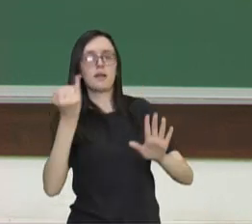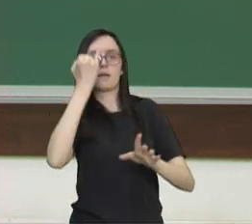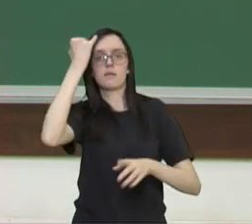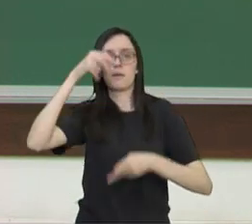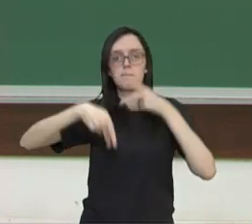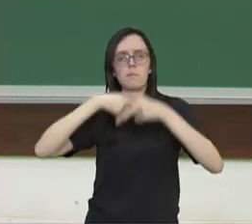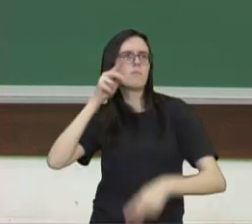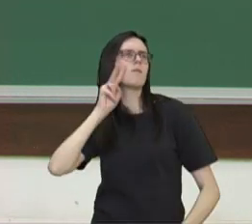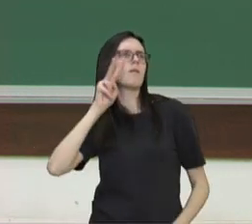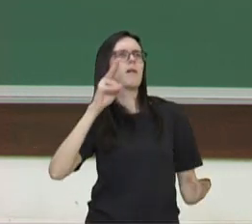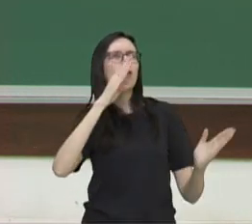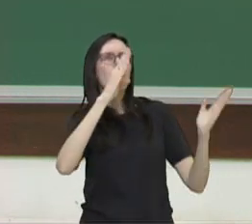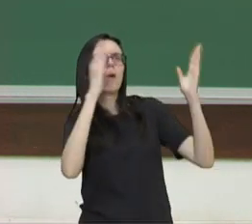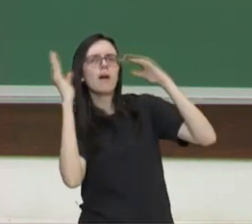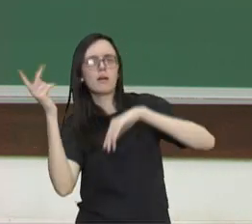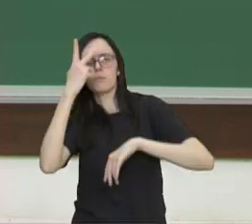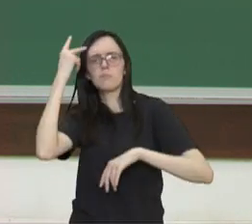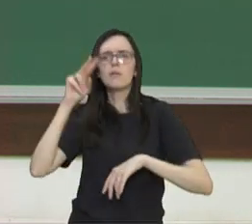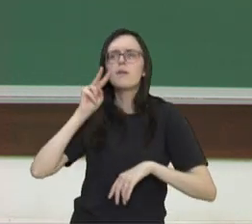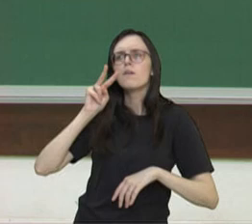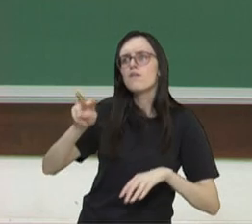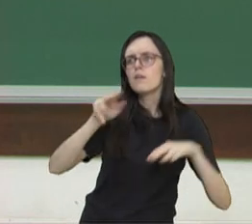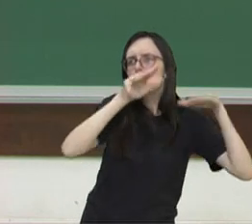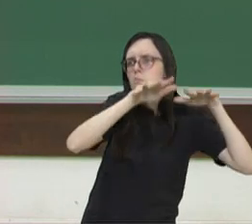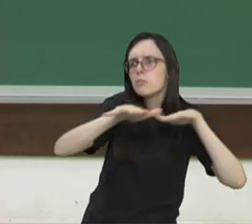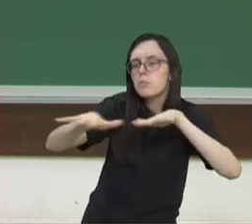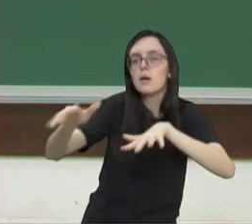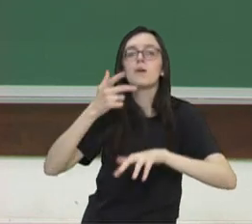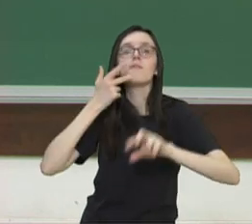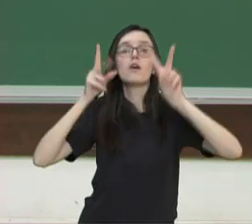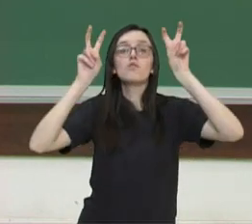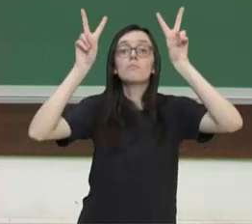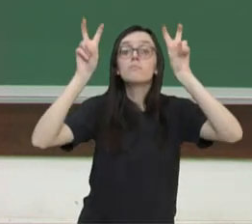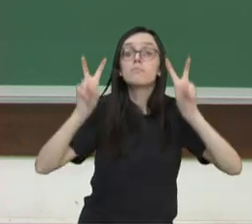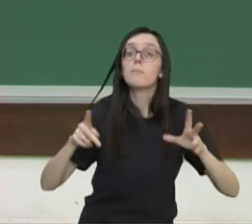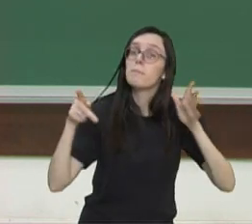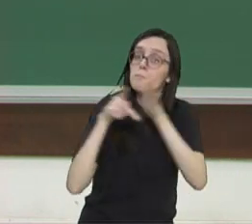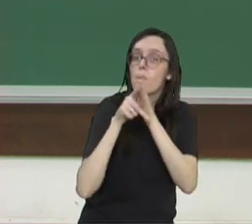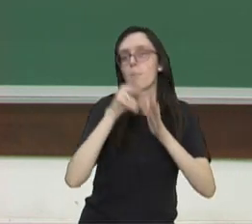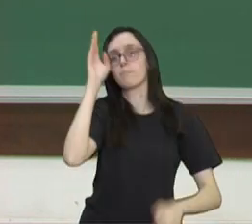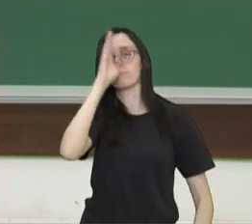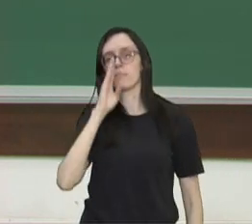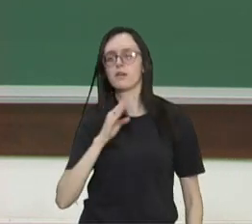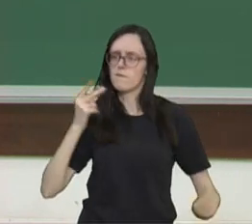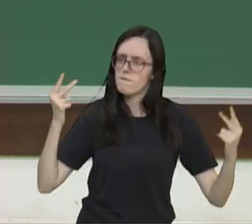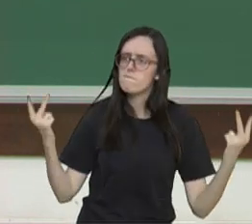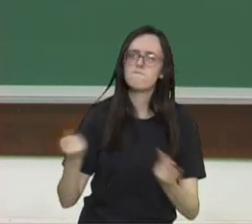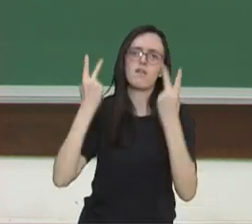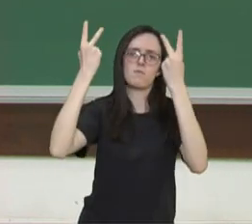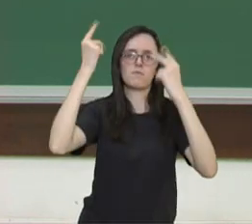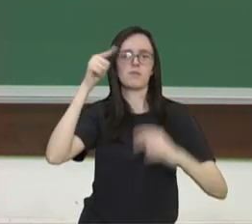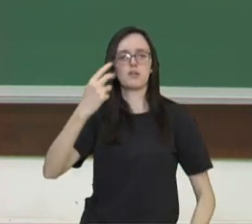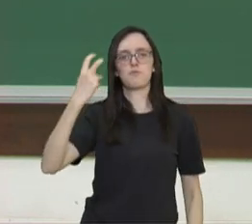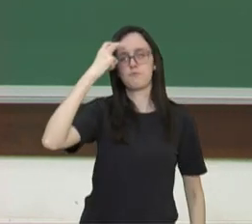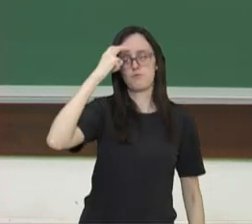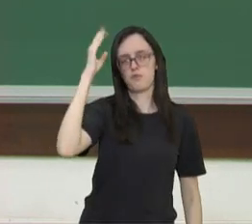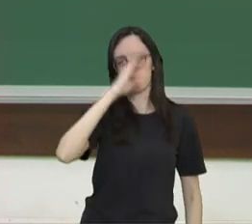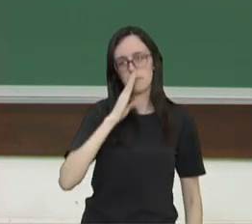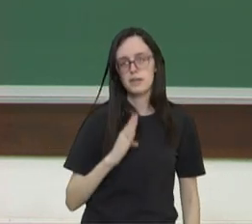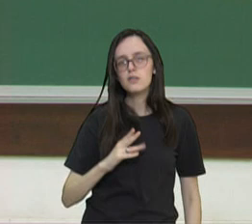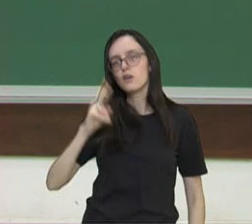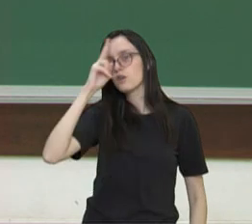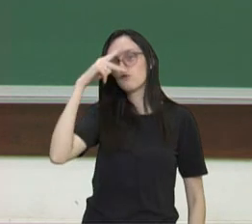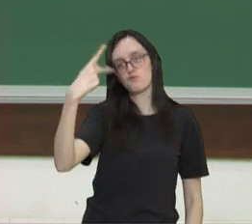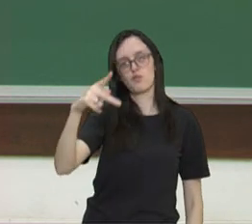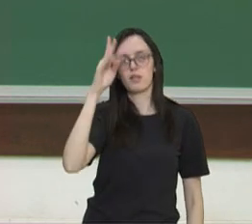com esse atrativo do público, passaram a falar de temas brasileiros, procurando valorizar a cultura brasileira, a